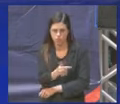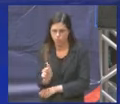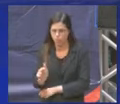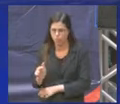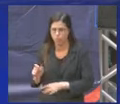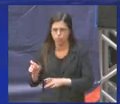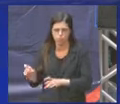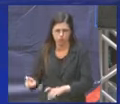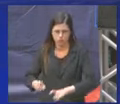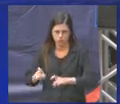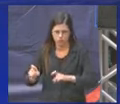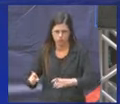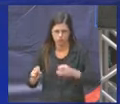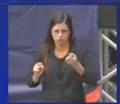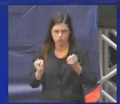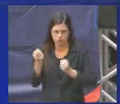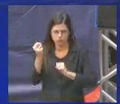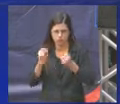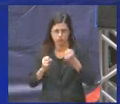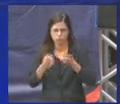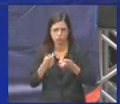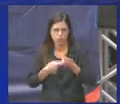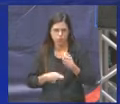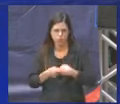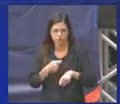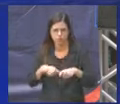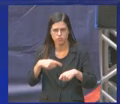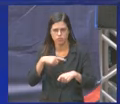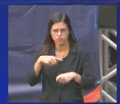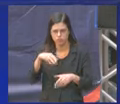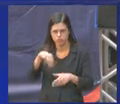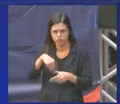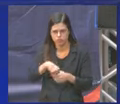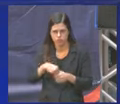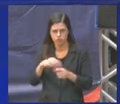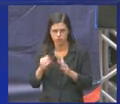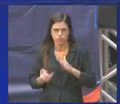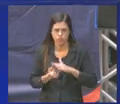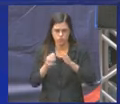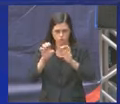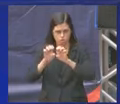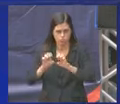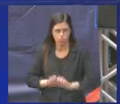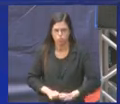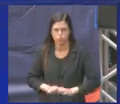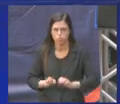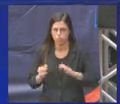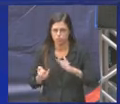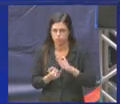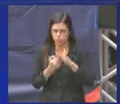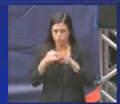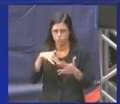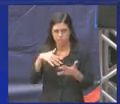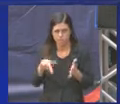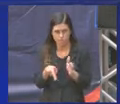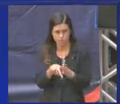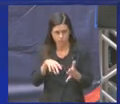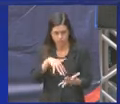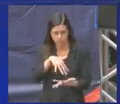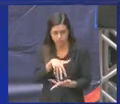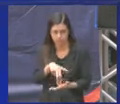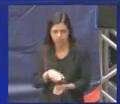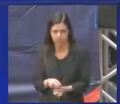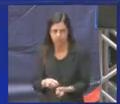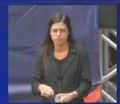agricultura ou da indústria, ou mesmo do comércio, que tenha dentro da estrutura organizacional um instituto de sustentabilidade. Próximo.